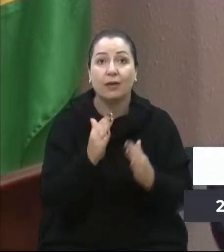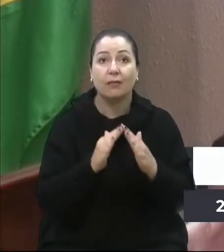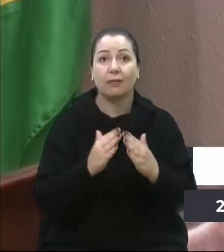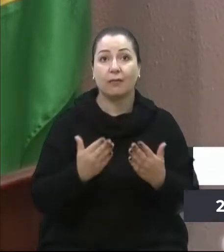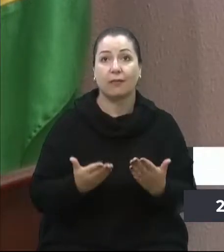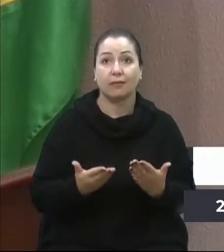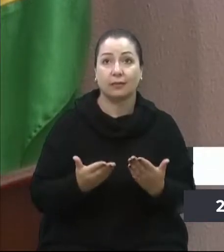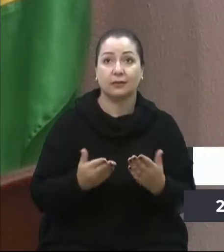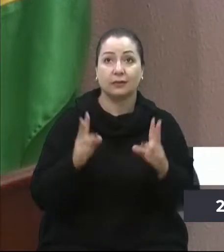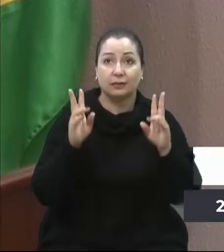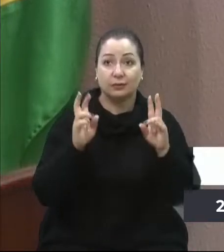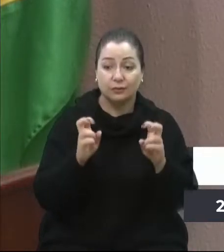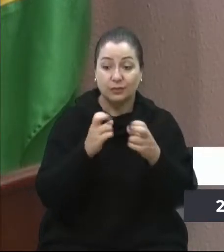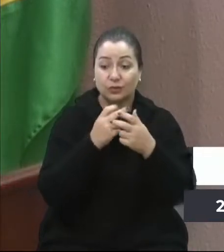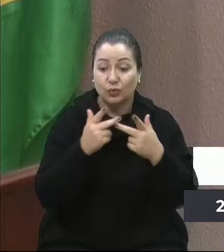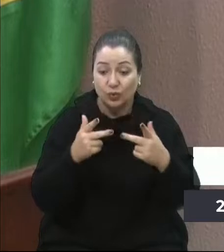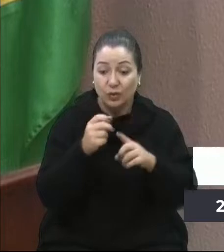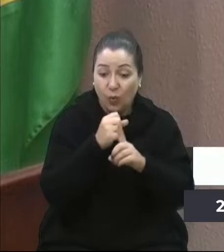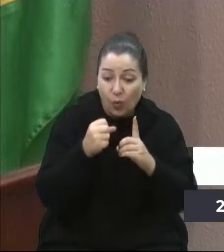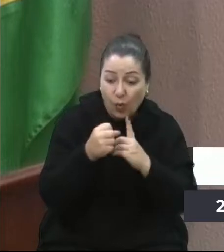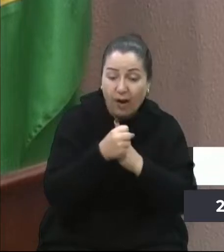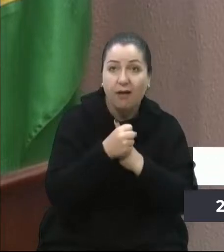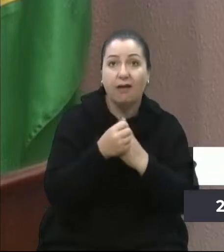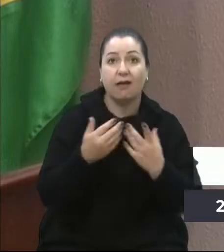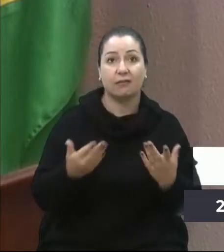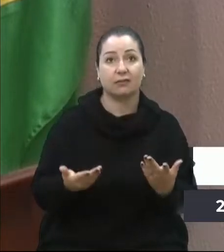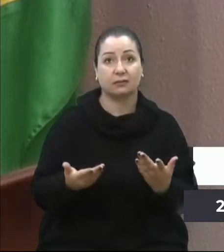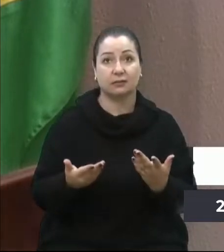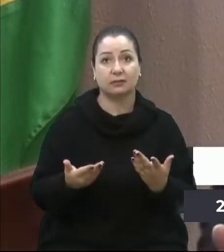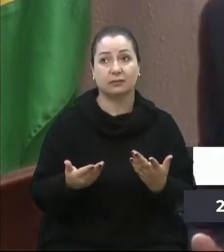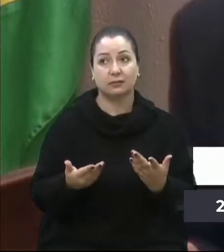As questões sociais.